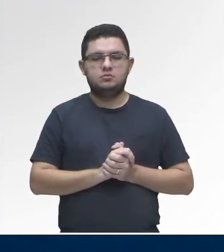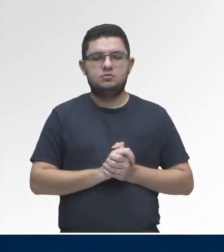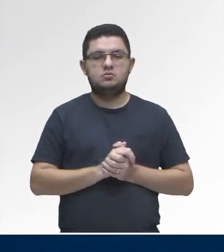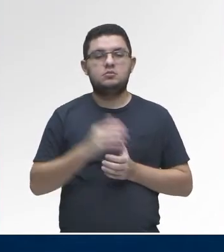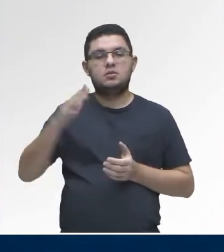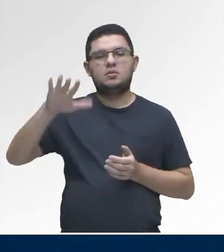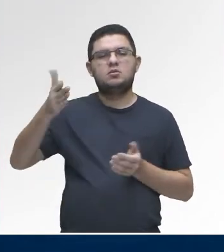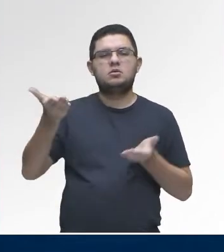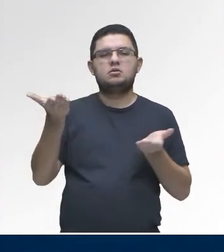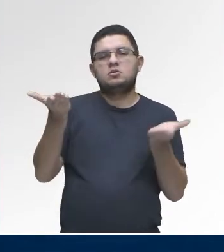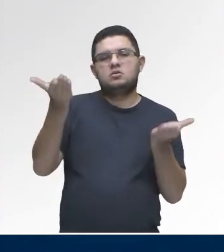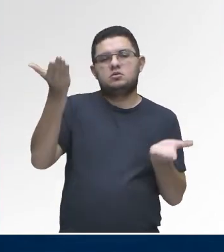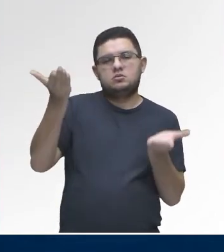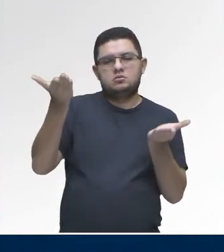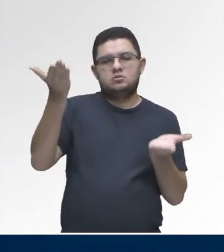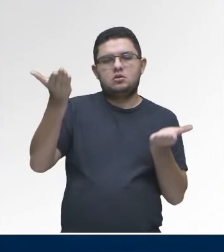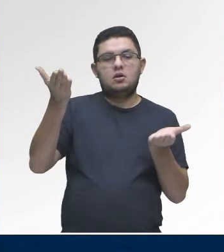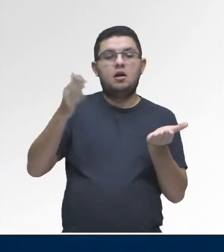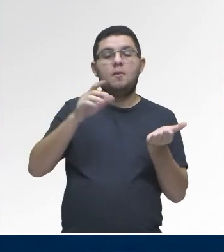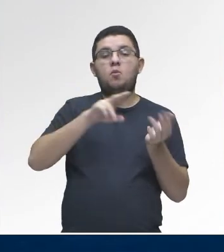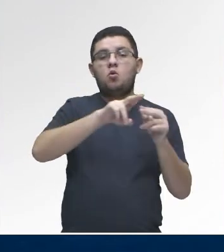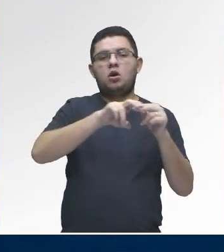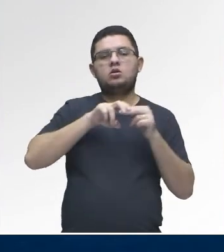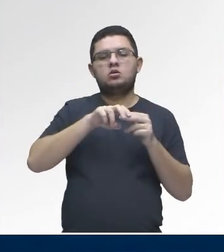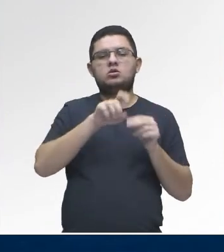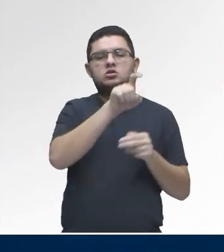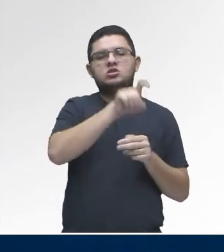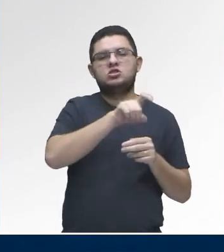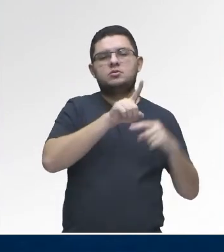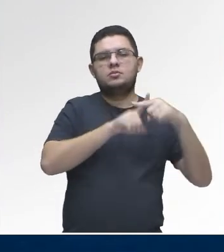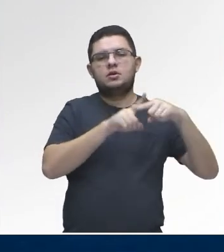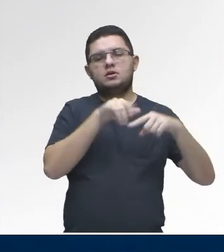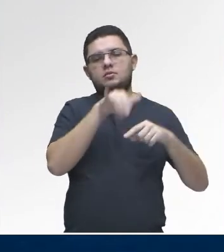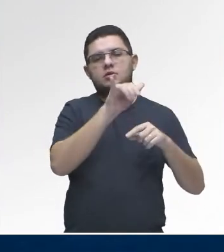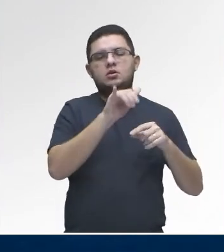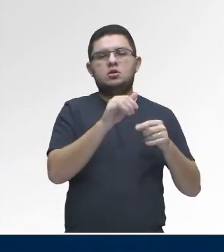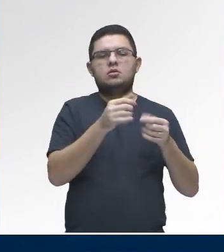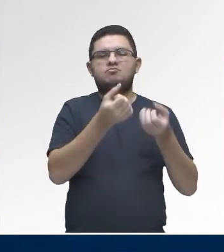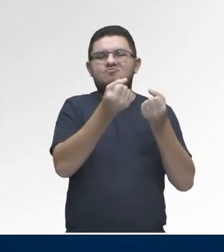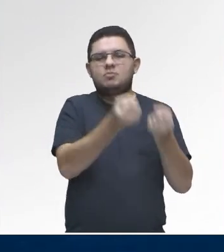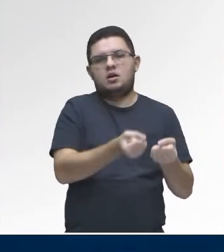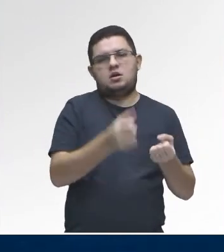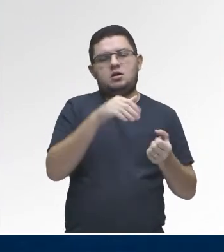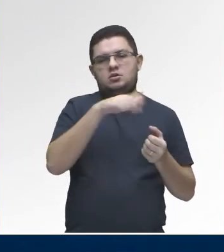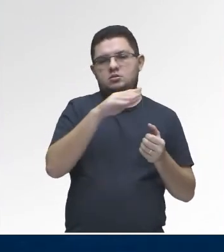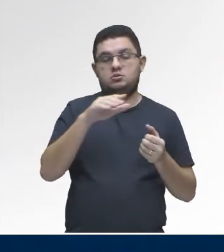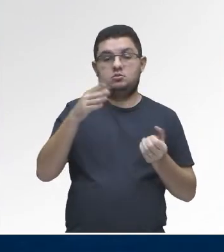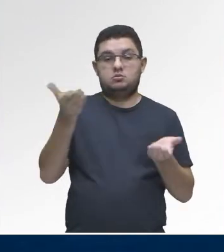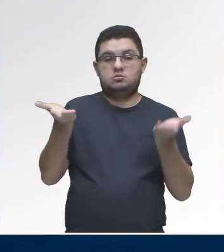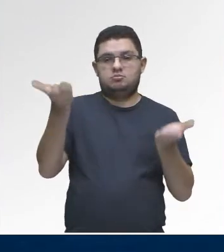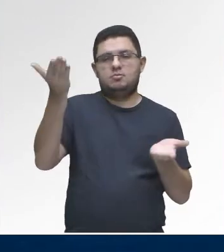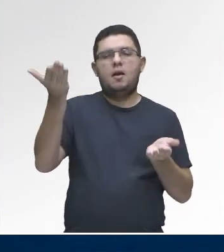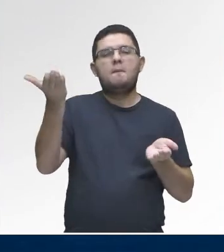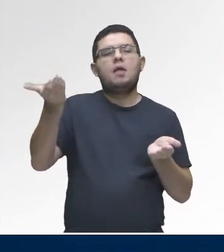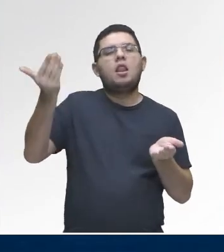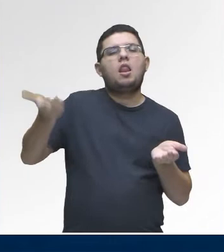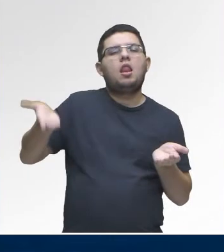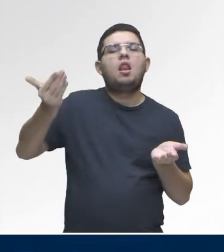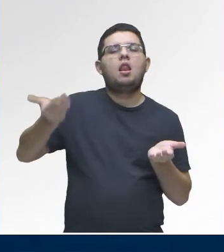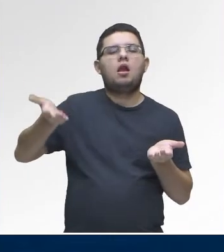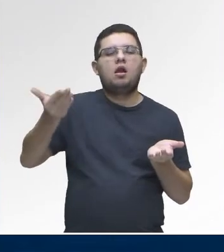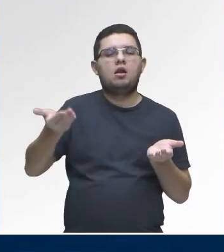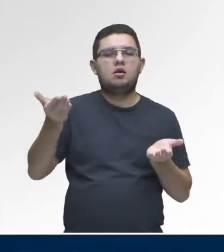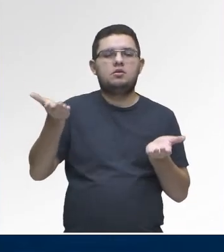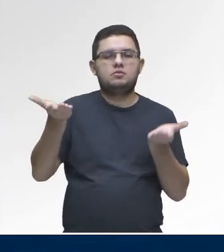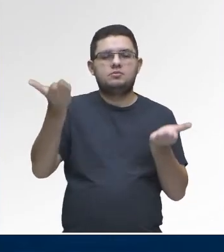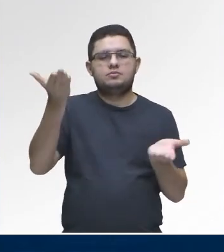estar desequilibrada. Esse lado primeiro ia ficar mais pesado. E no segundo exemplo, a gente tem 5 mais